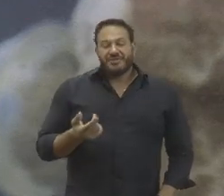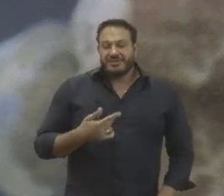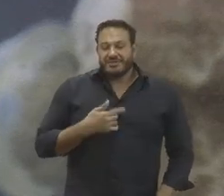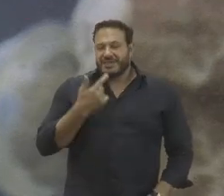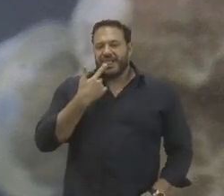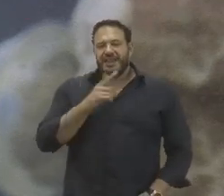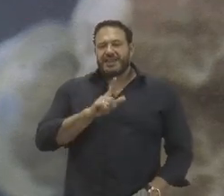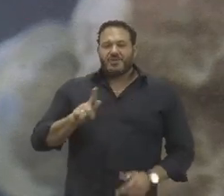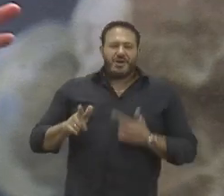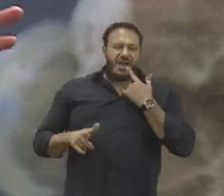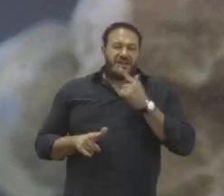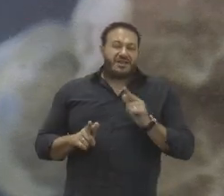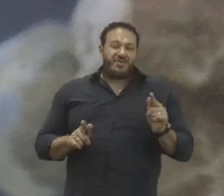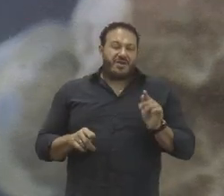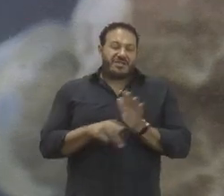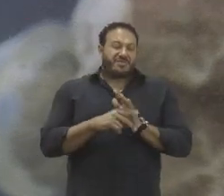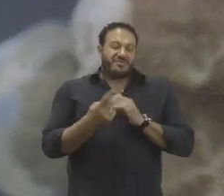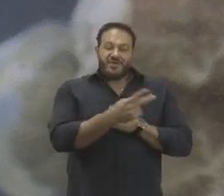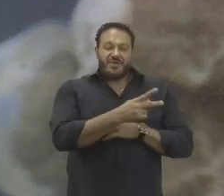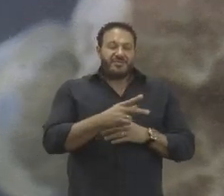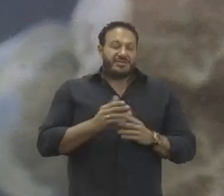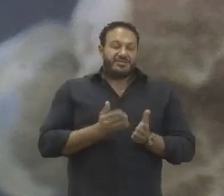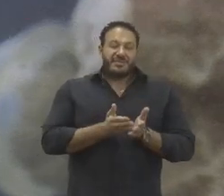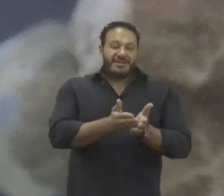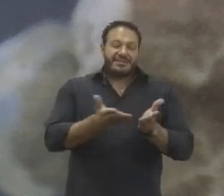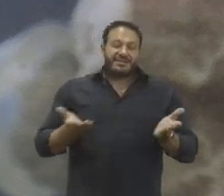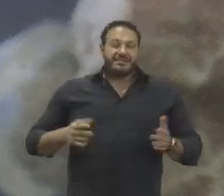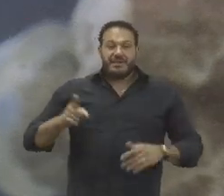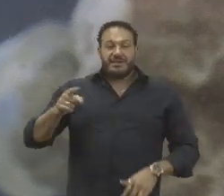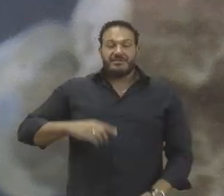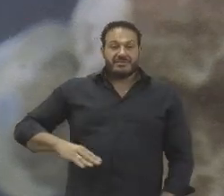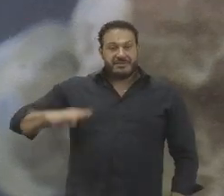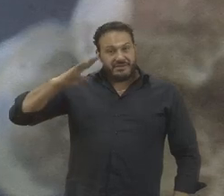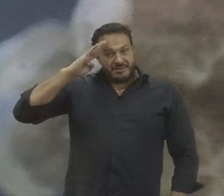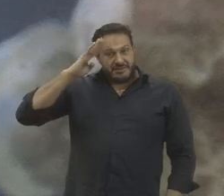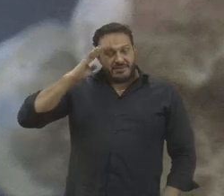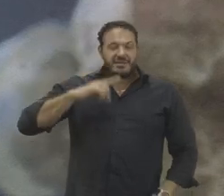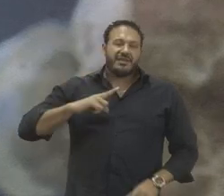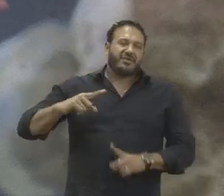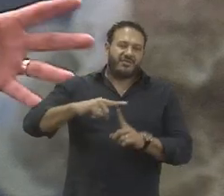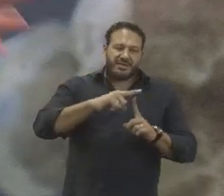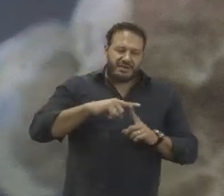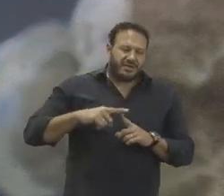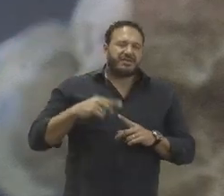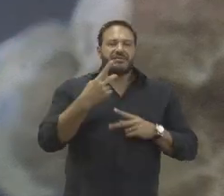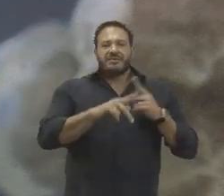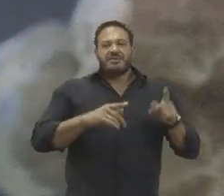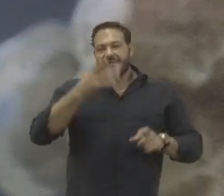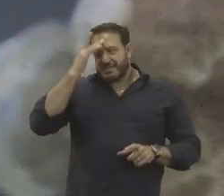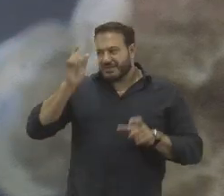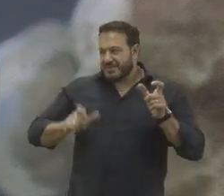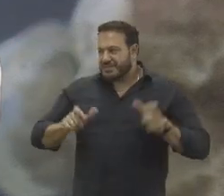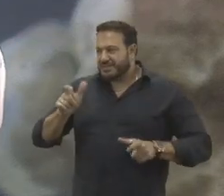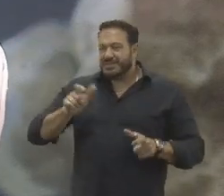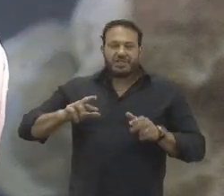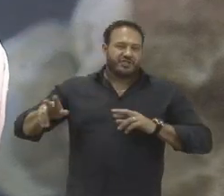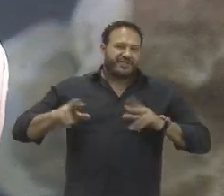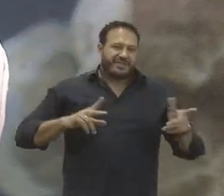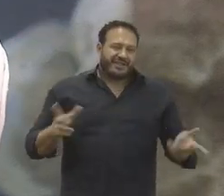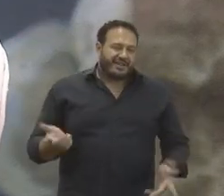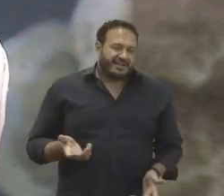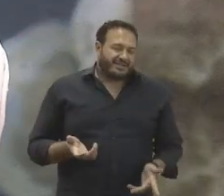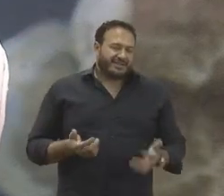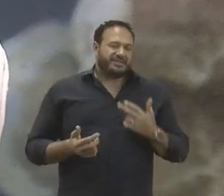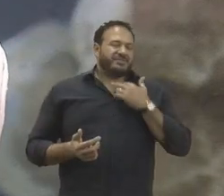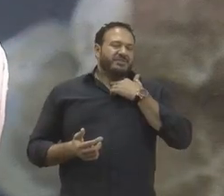linguagem de marinha é um negócio doido porque por exemplo os militares têm um tipo de linguagem os civis tem outro e e você não